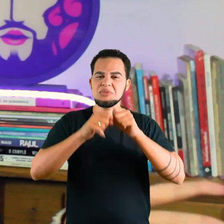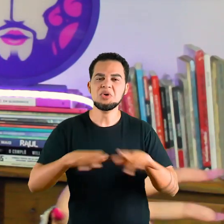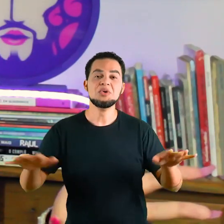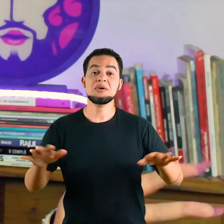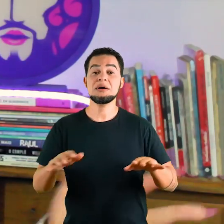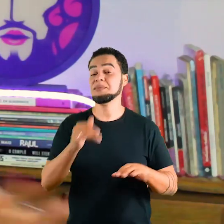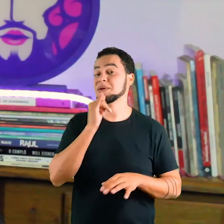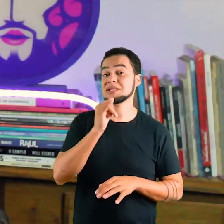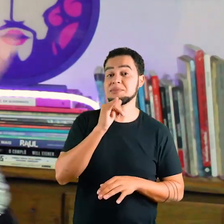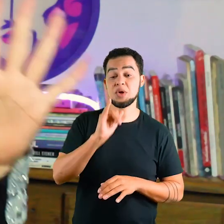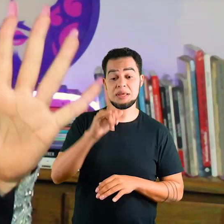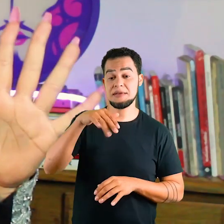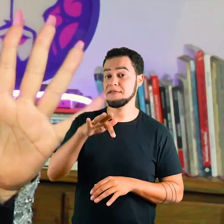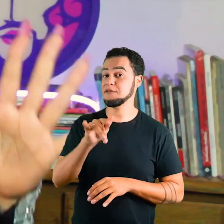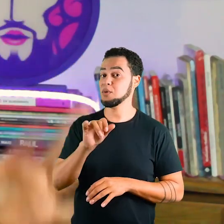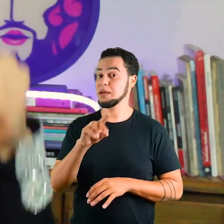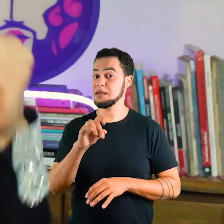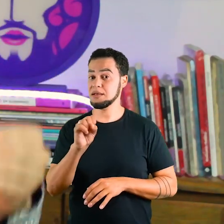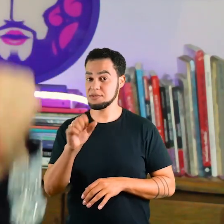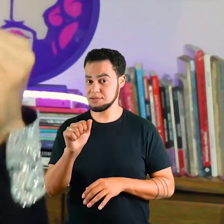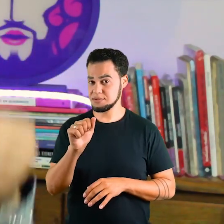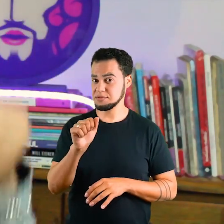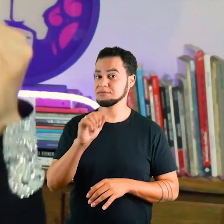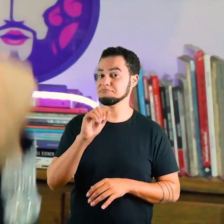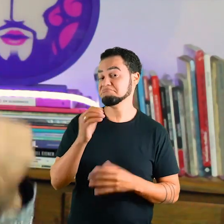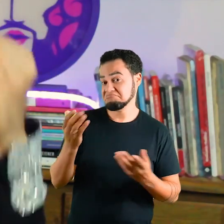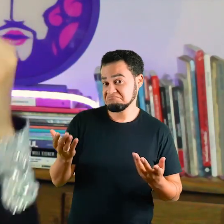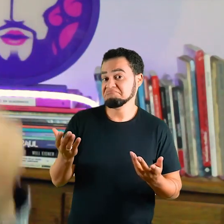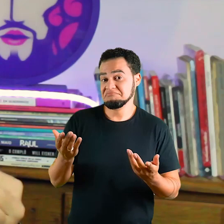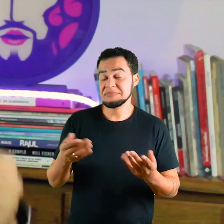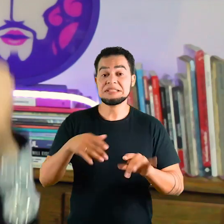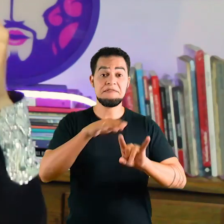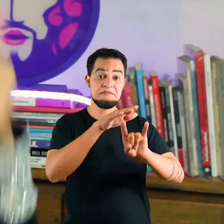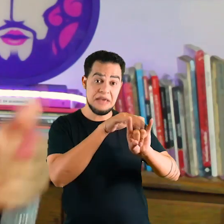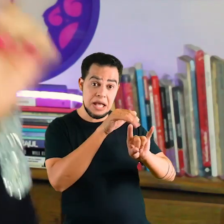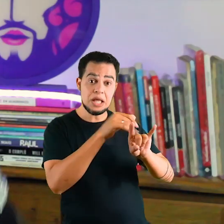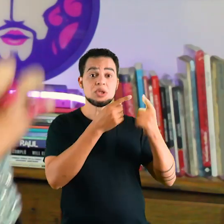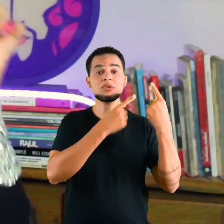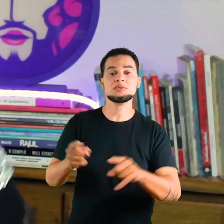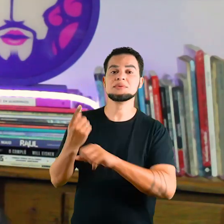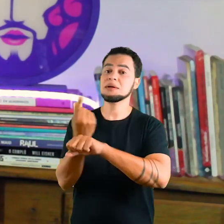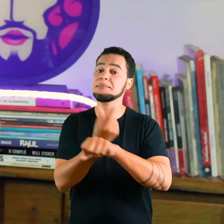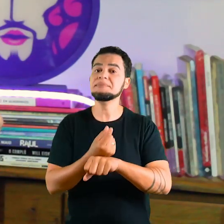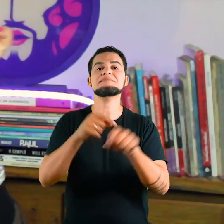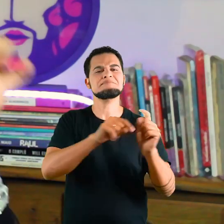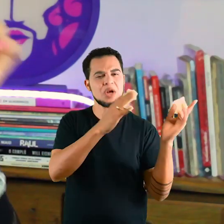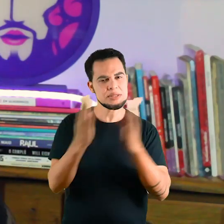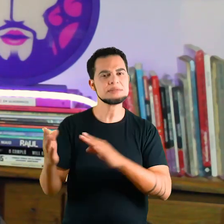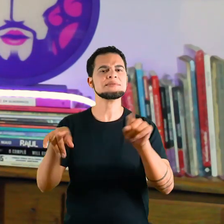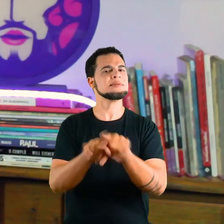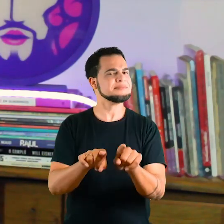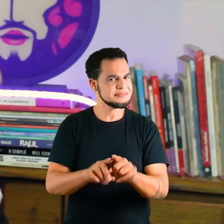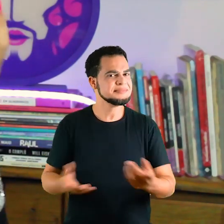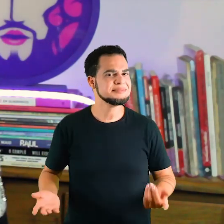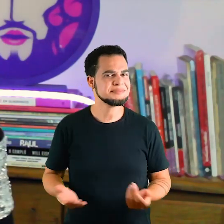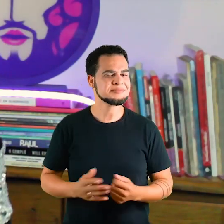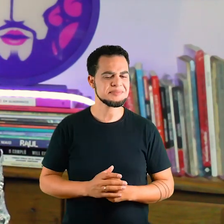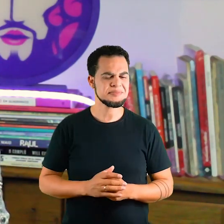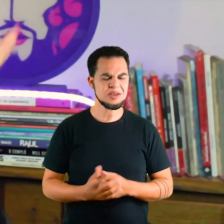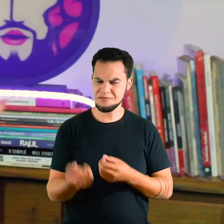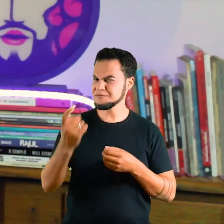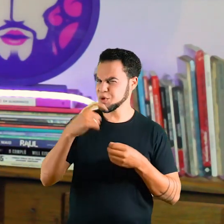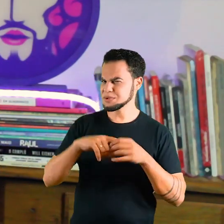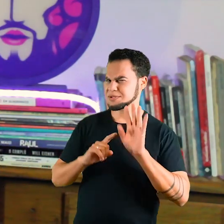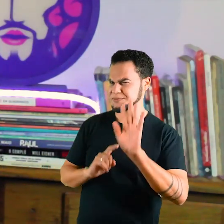como influenza, por exemplo, e tudo o que você pensar. Ser vegano e anticapitalista passa por isso também. Mas voltando às nossas